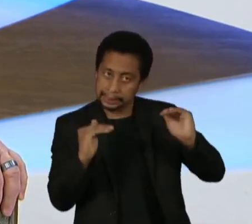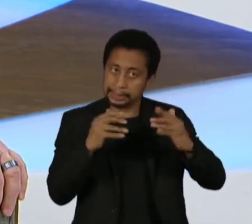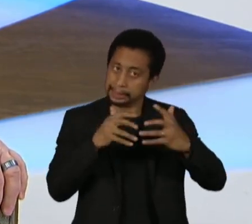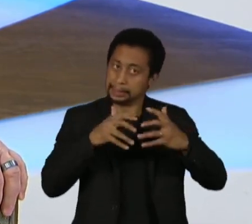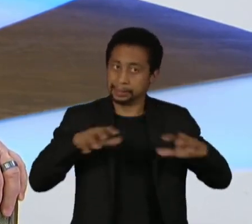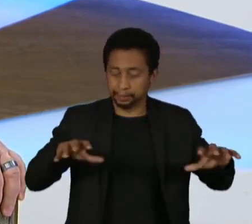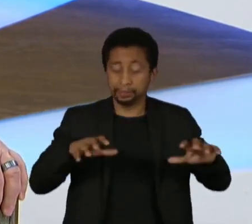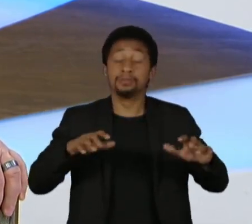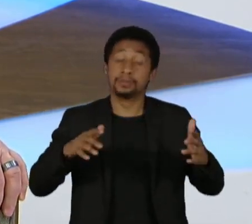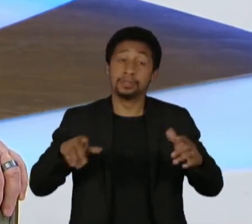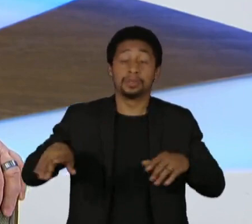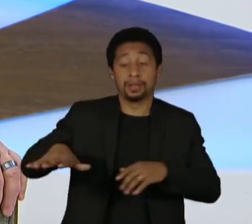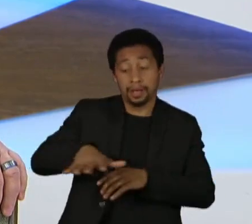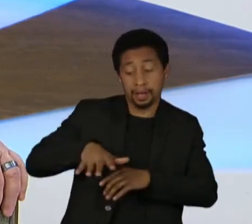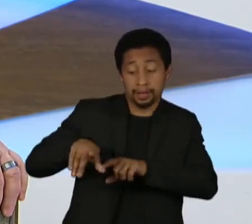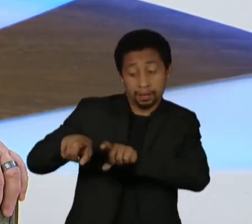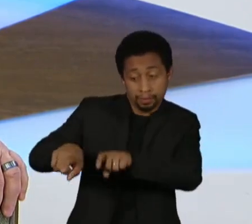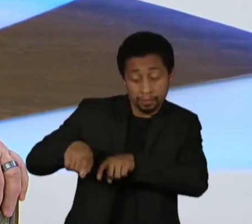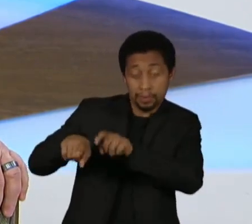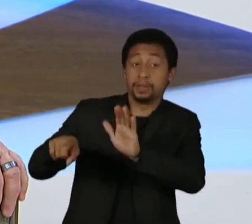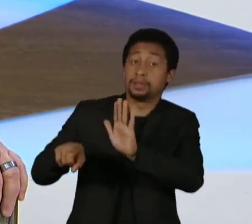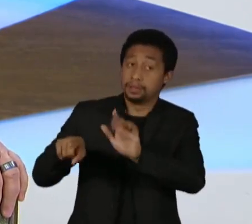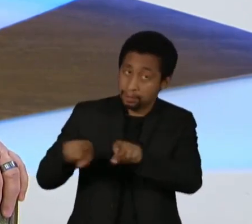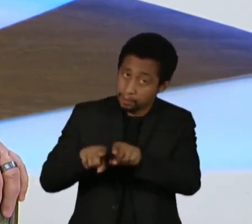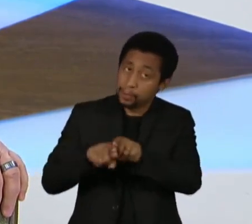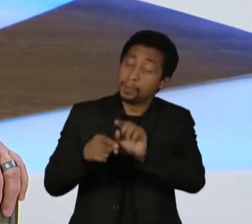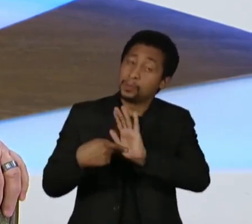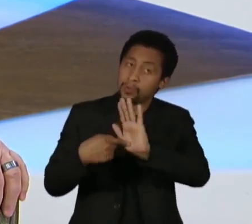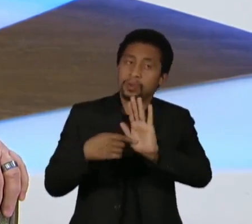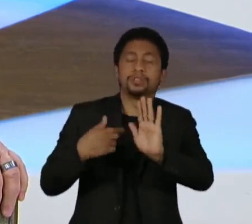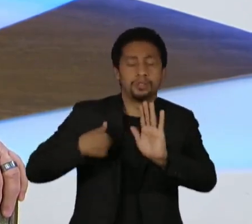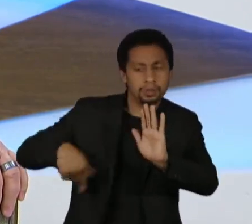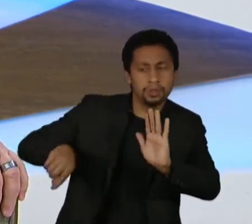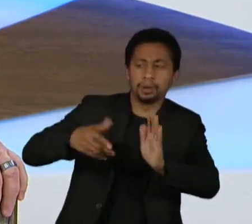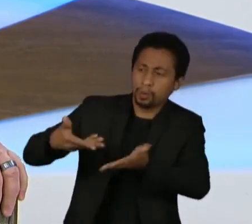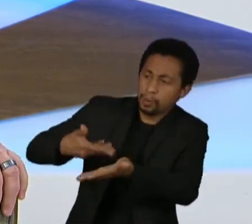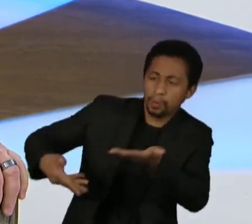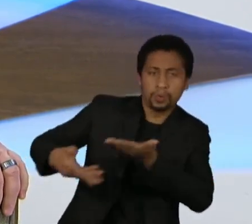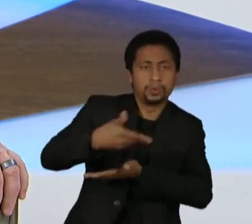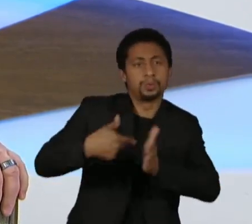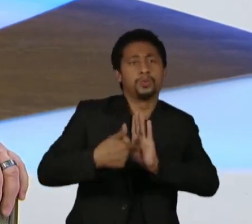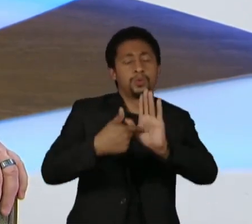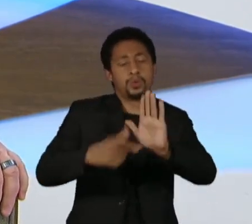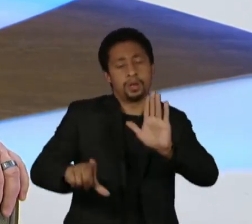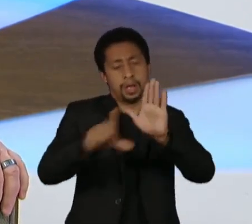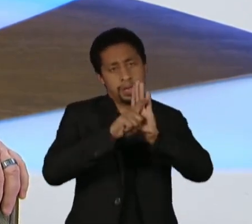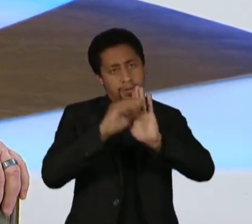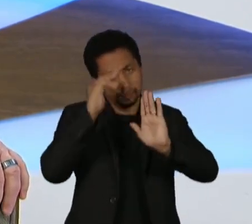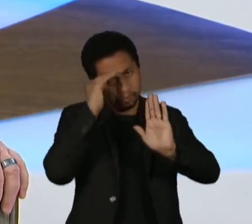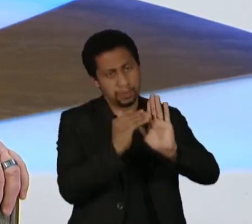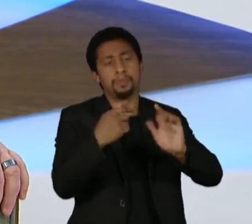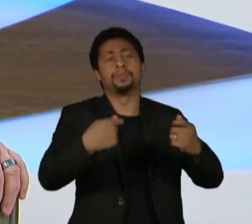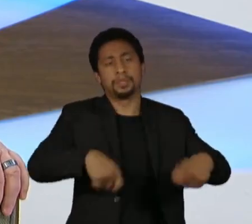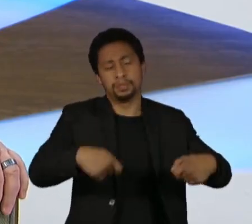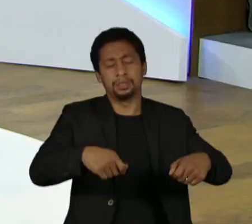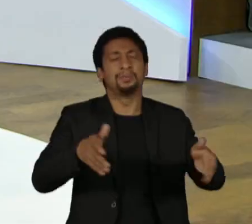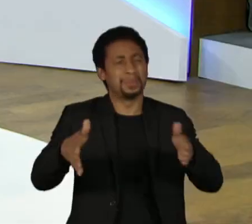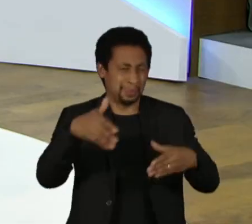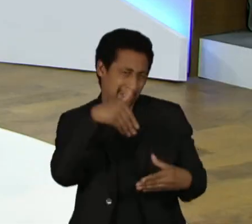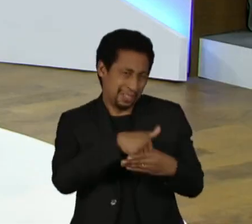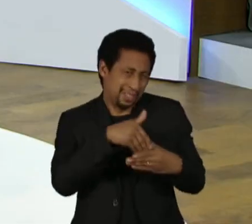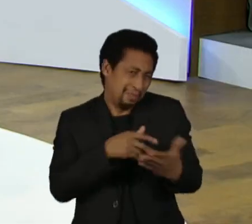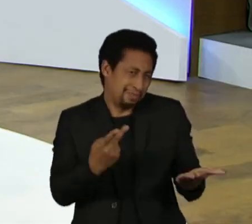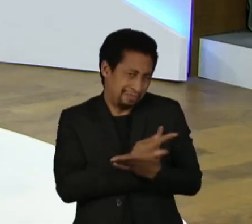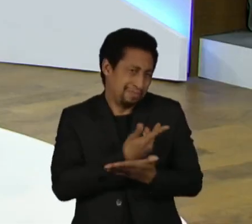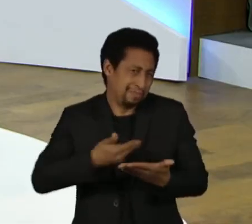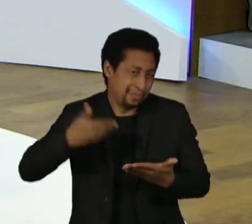manifestação pública de cada um desde que faça dentro dos limites da Lei no período eleitoral Consegui sim avançou muito o